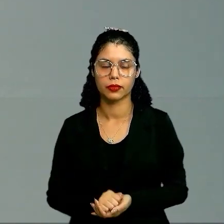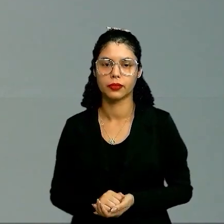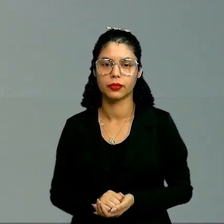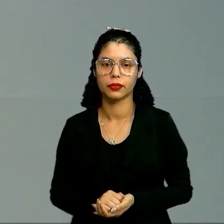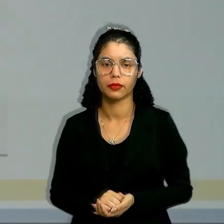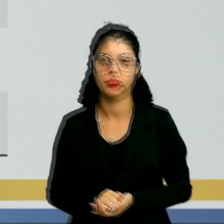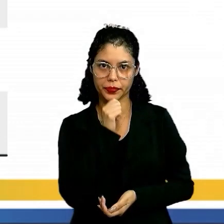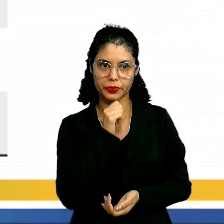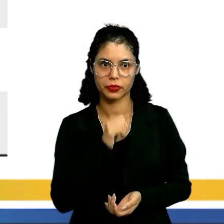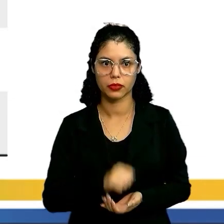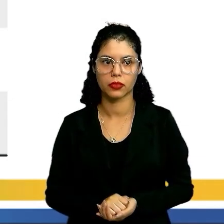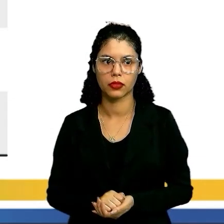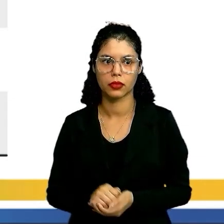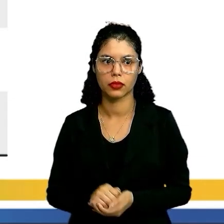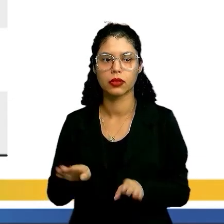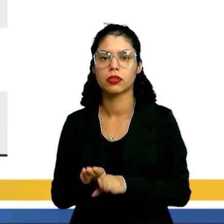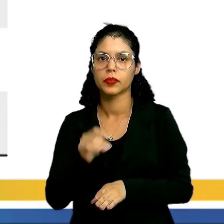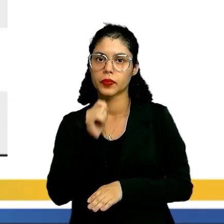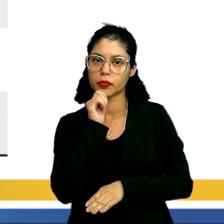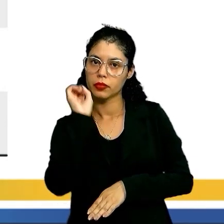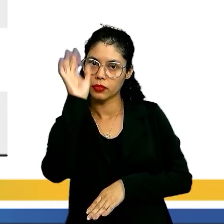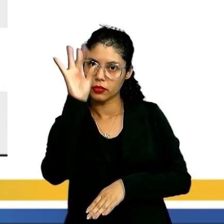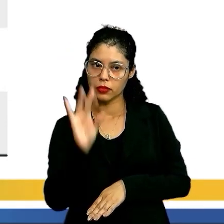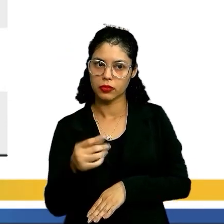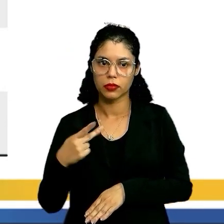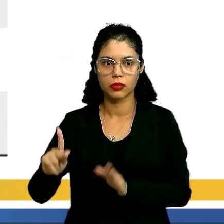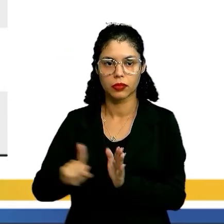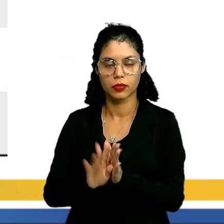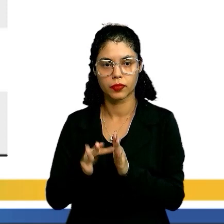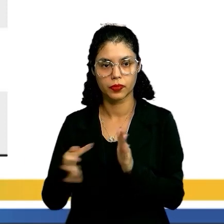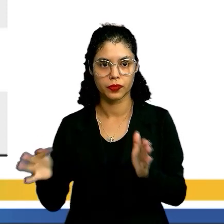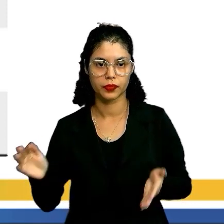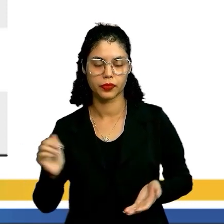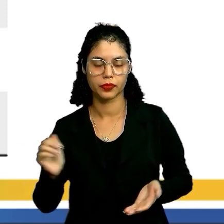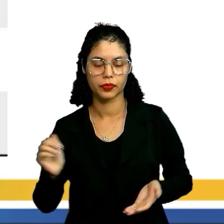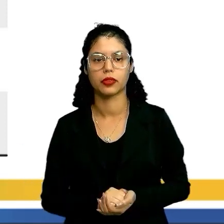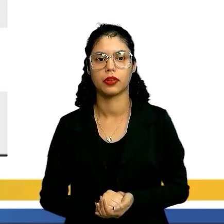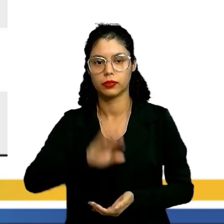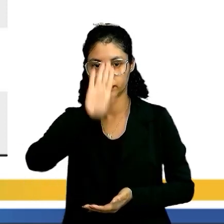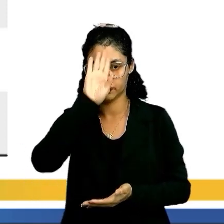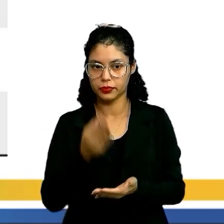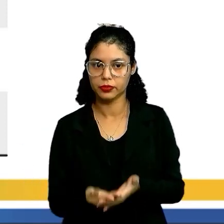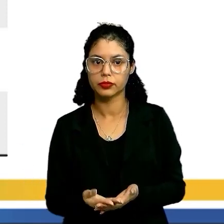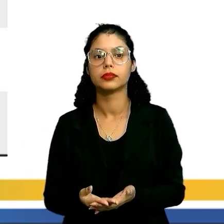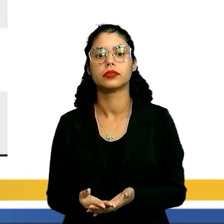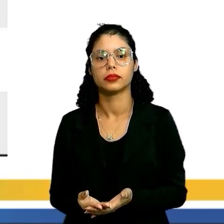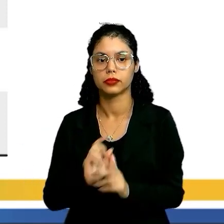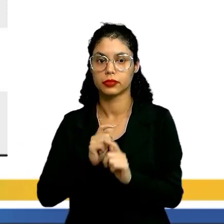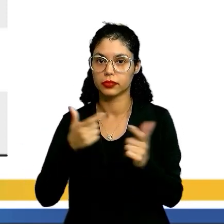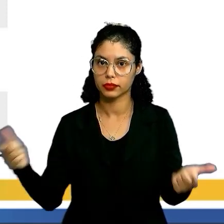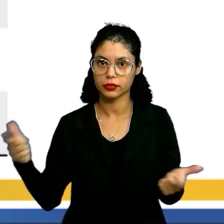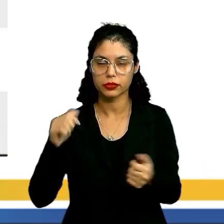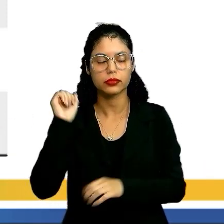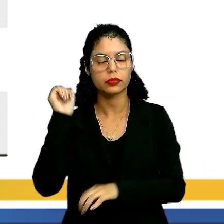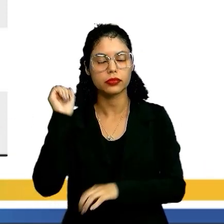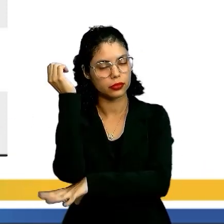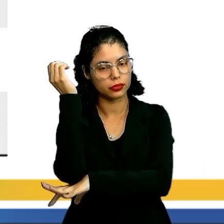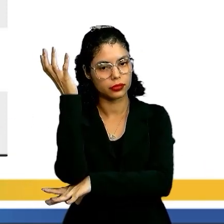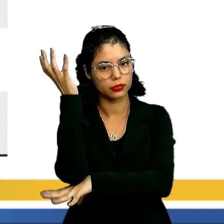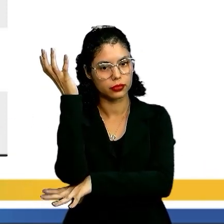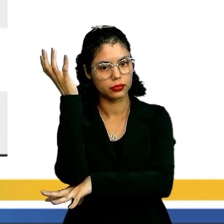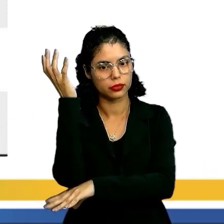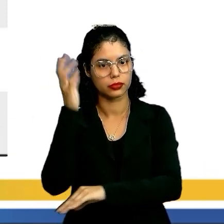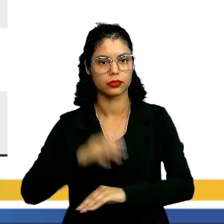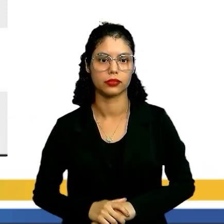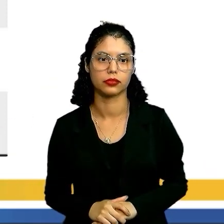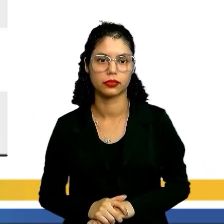essa é a diferença, tá? Cada uma com a sua função. E o local de produção acredita-se que seja na extremidade